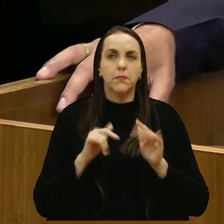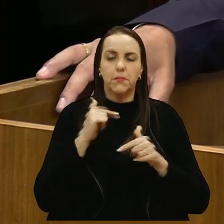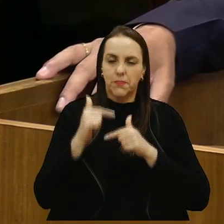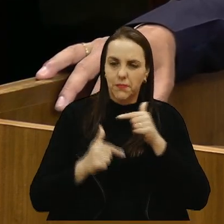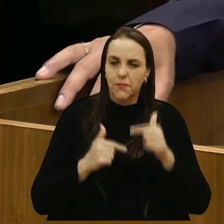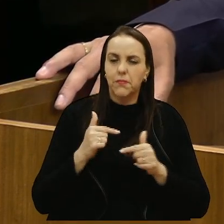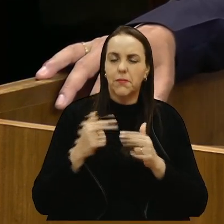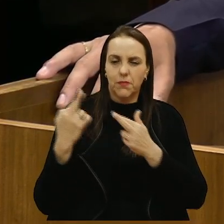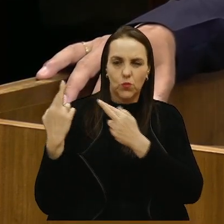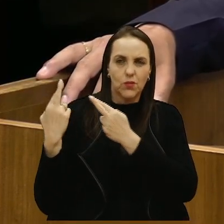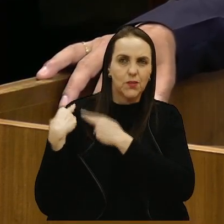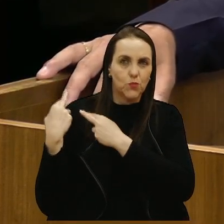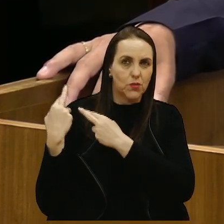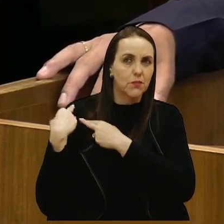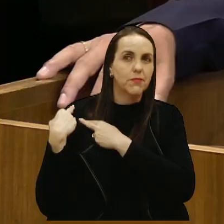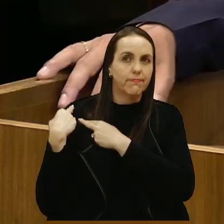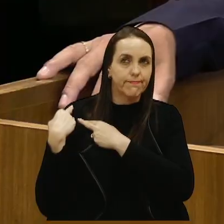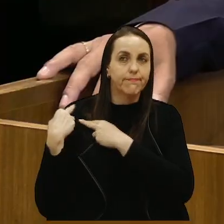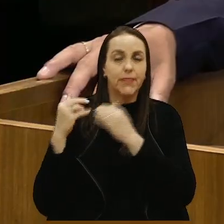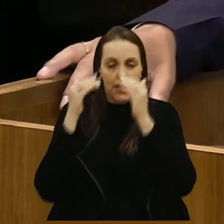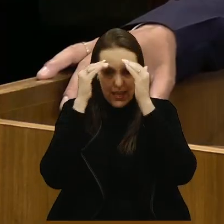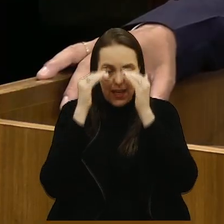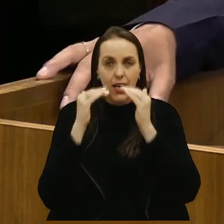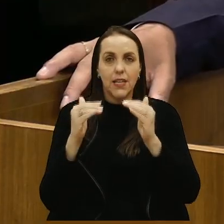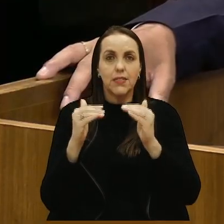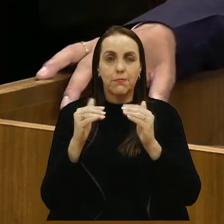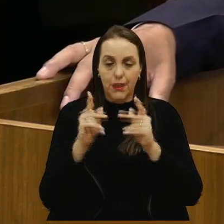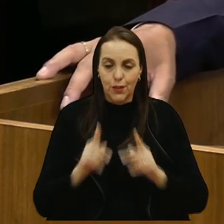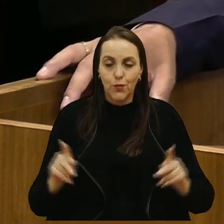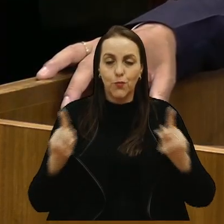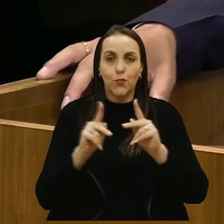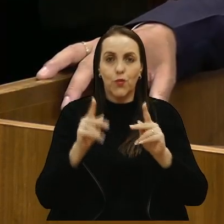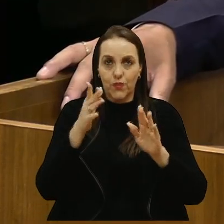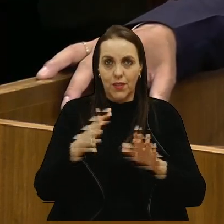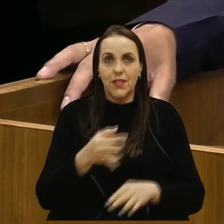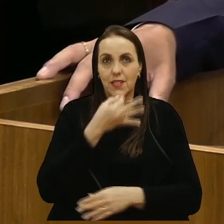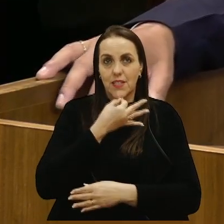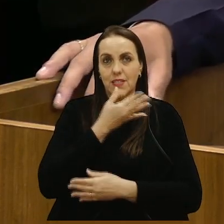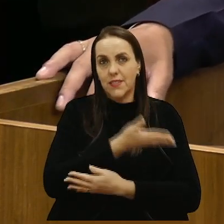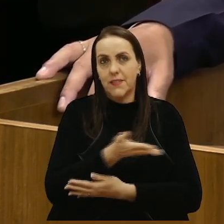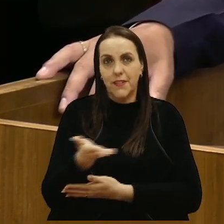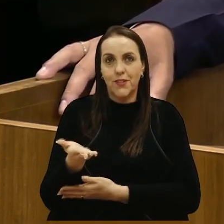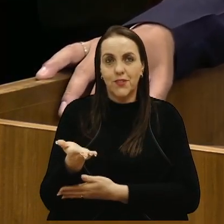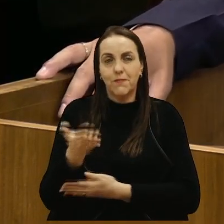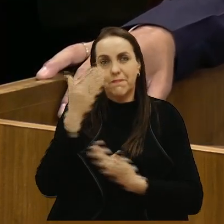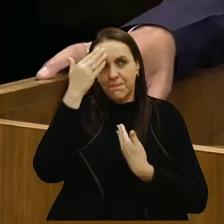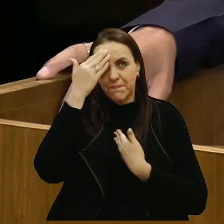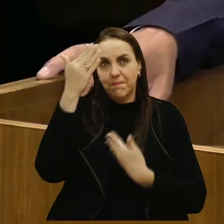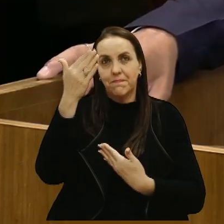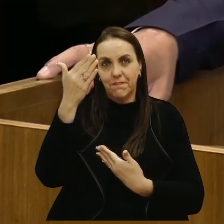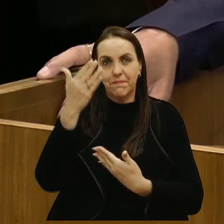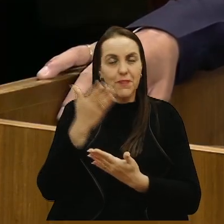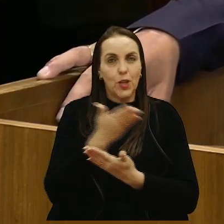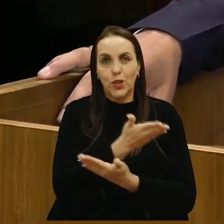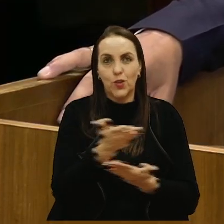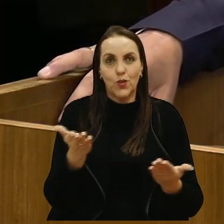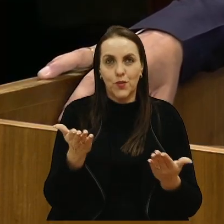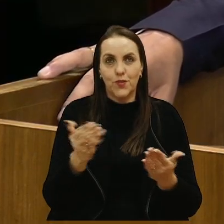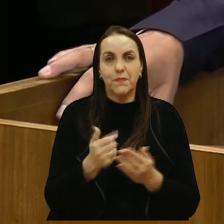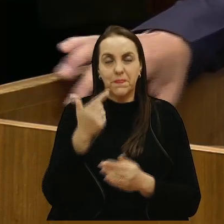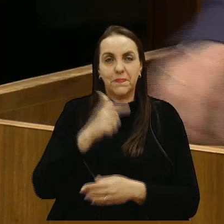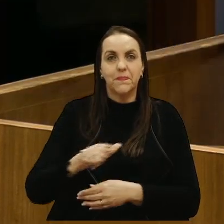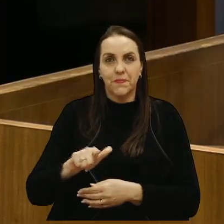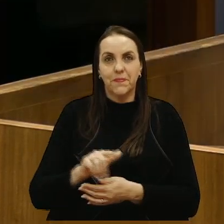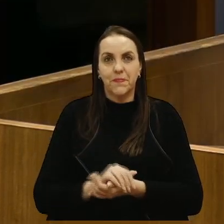muita responsabilidade e respeito pelo nosso povo da nossa cidade. Então, agradecer a todos vocês mais uma